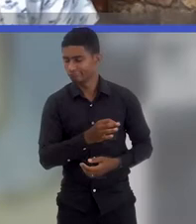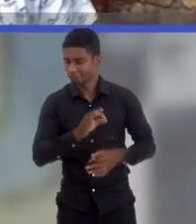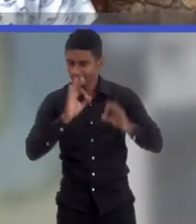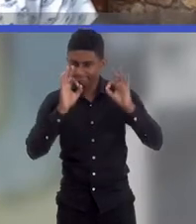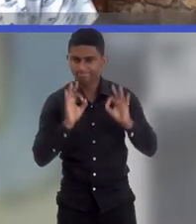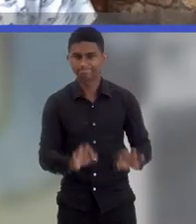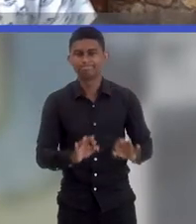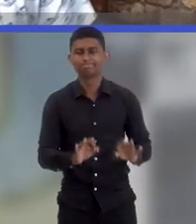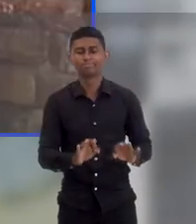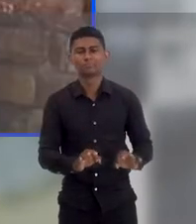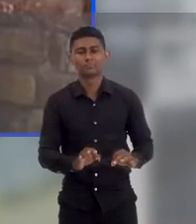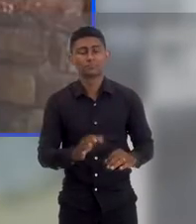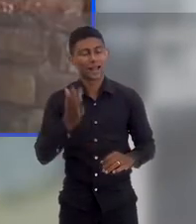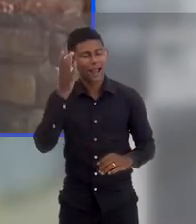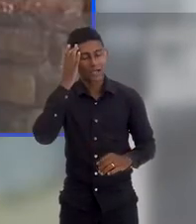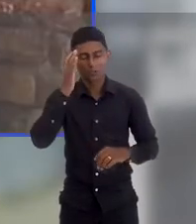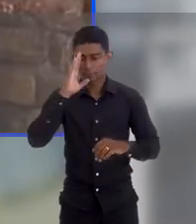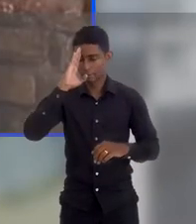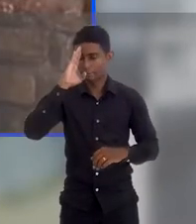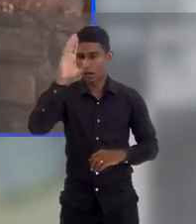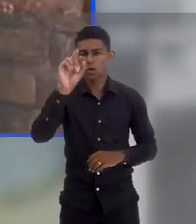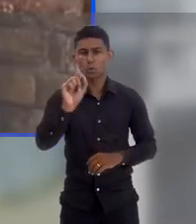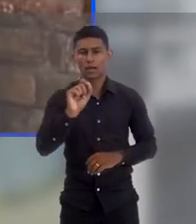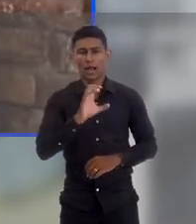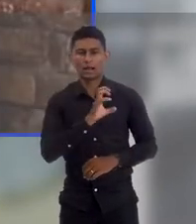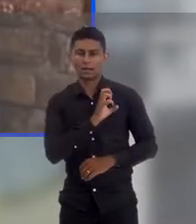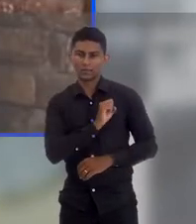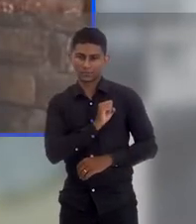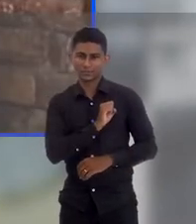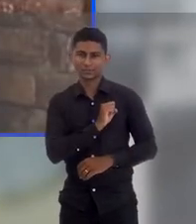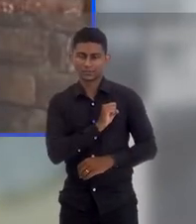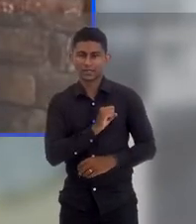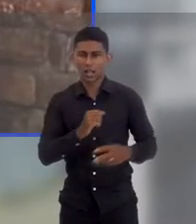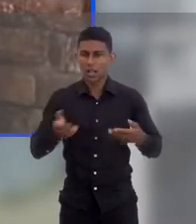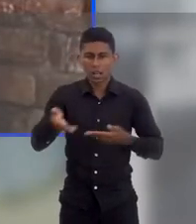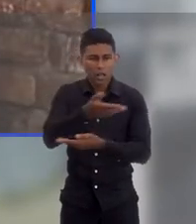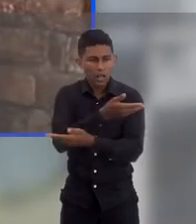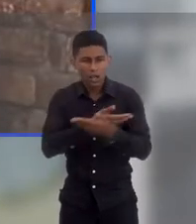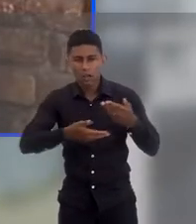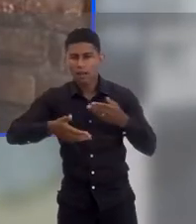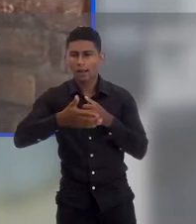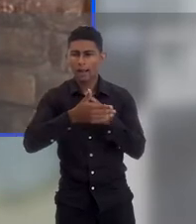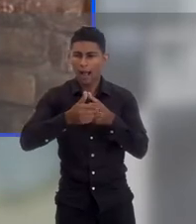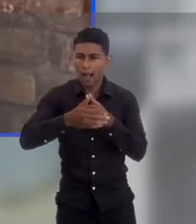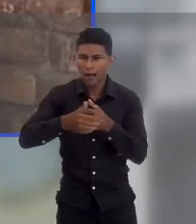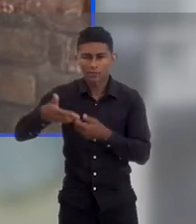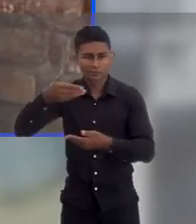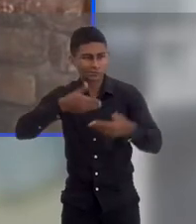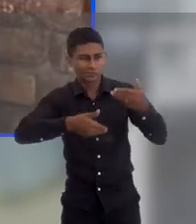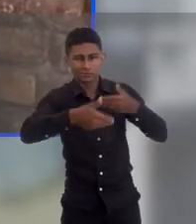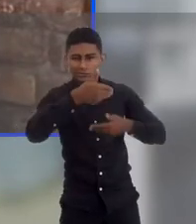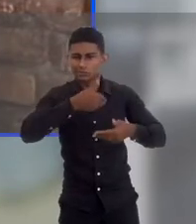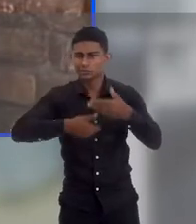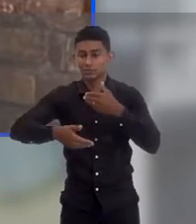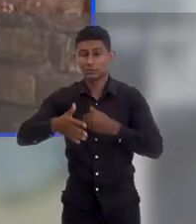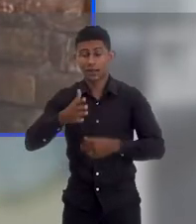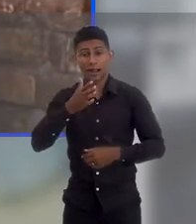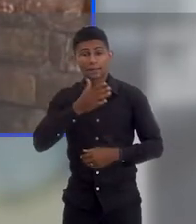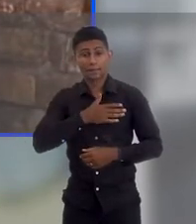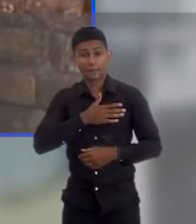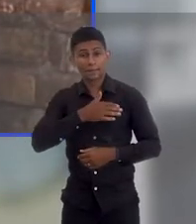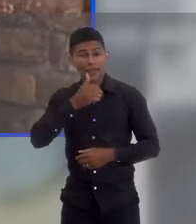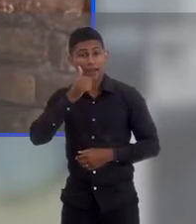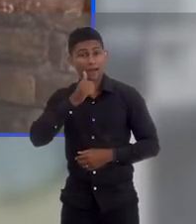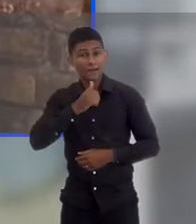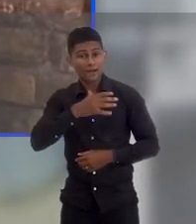Acho que sim, certamente. E o amor mais do que as outras coisas, assim, carinho, né, e tal. E a primeira